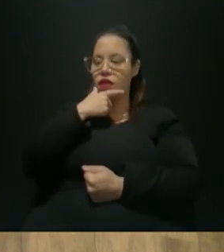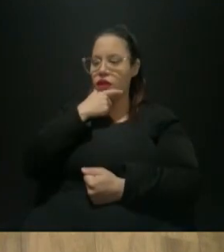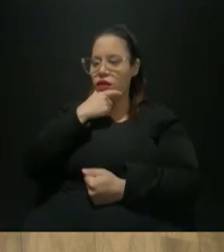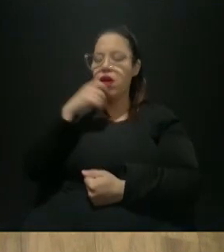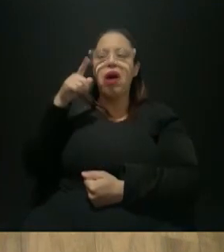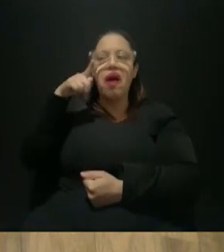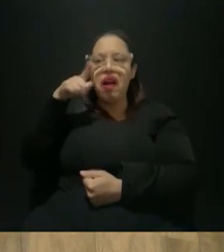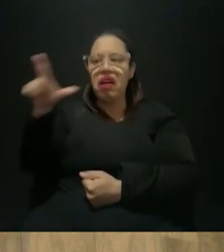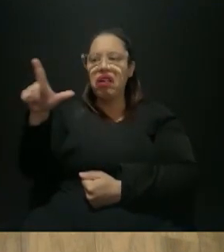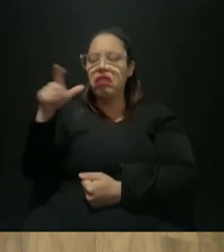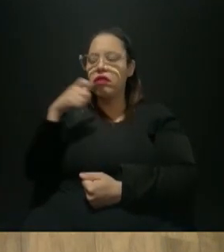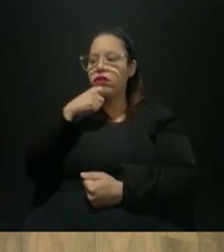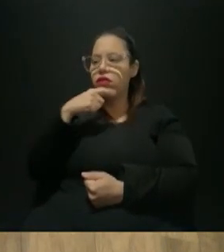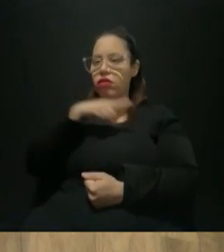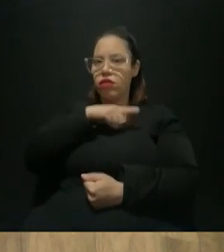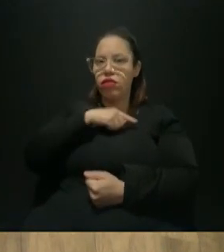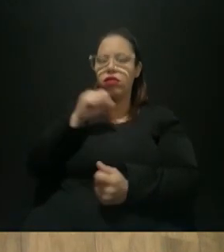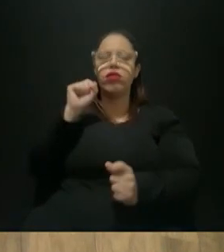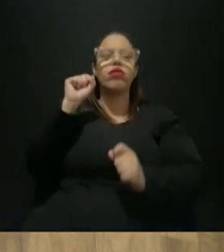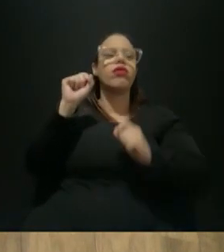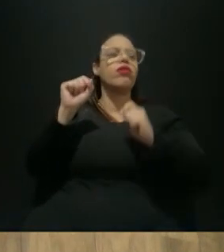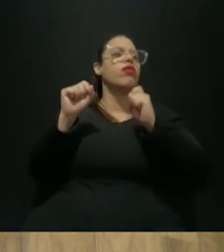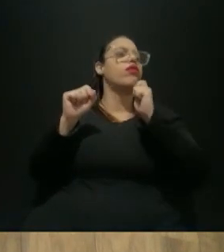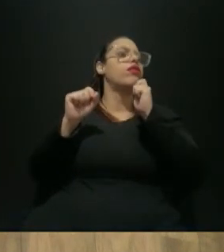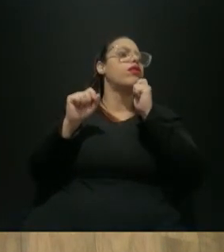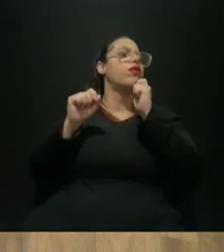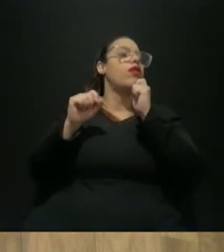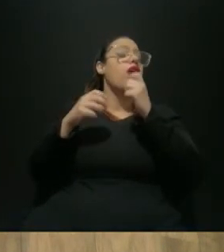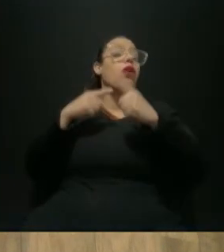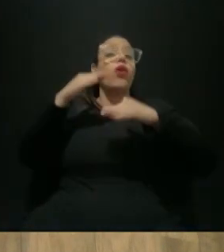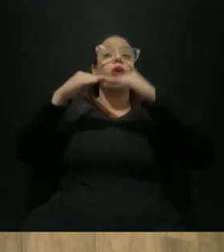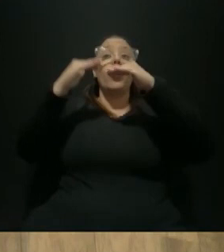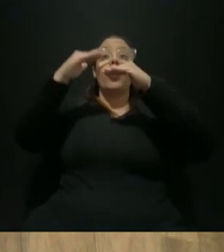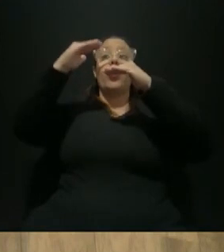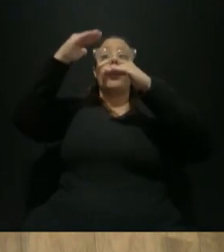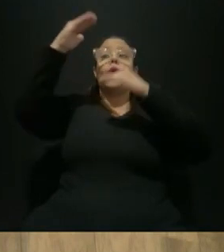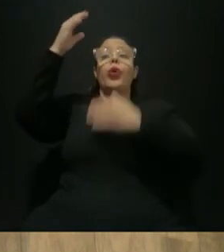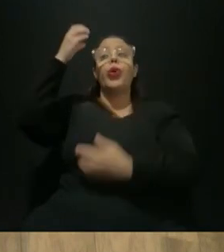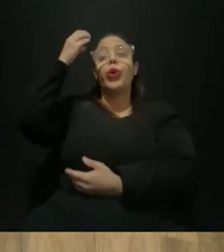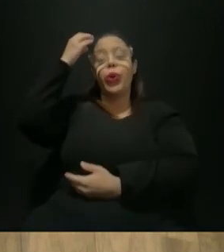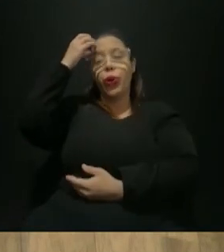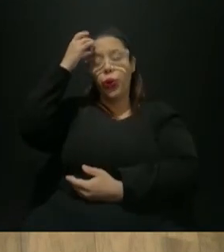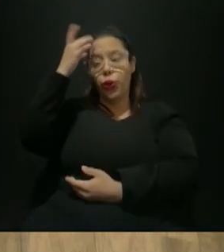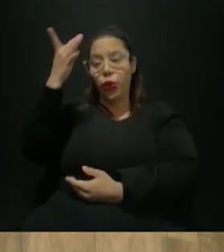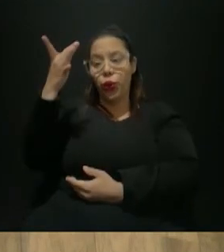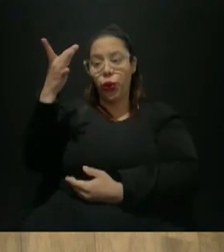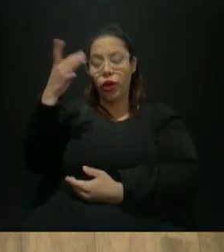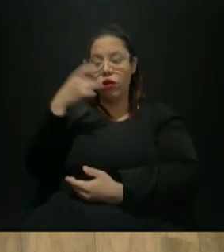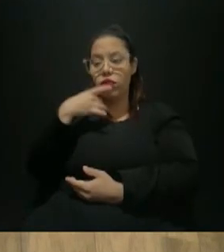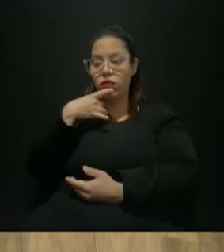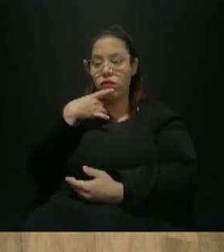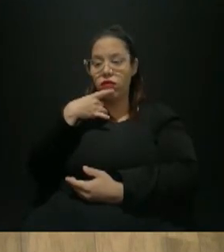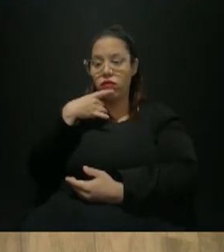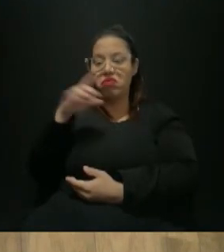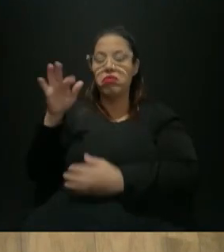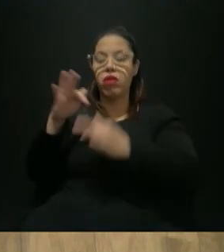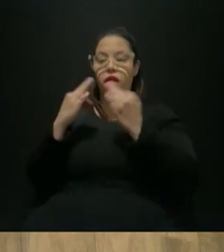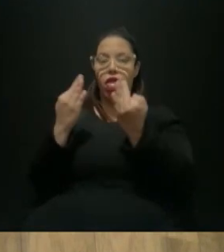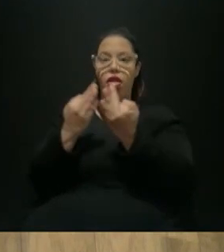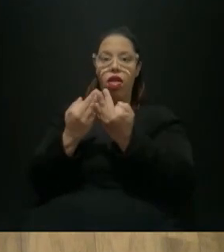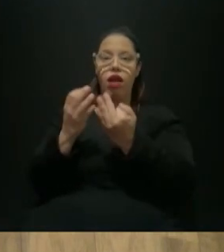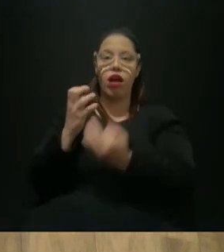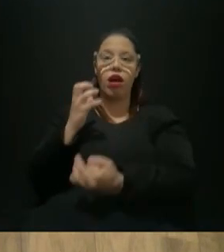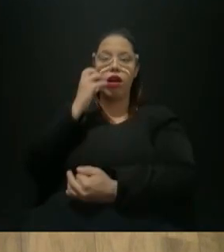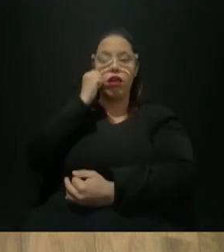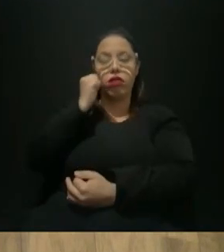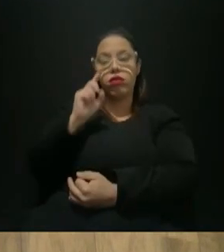ter mesmo desenvolvimento cognitivo, estando com uma família acolhedora, apesar de não ser a